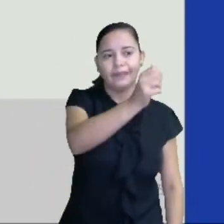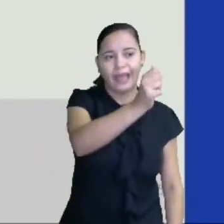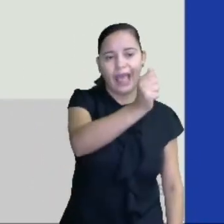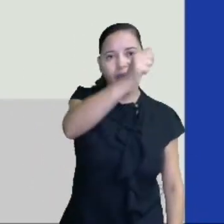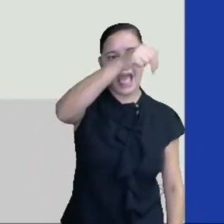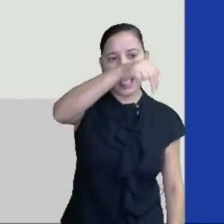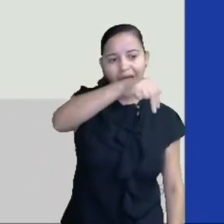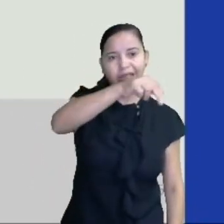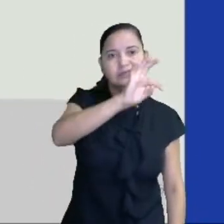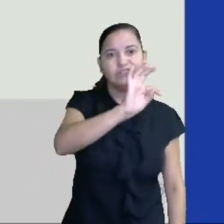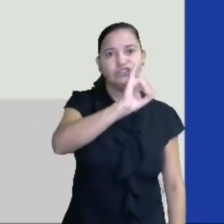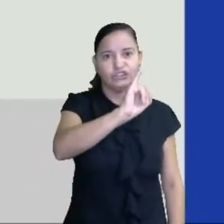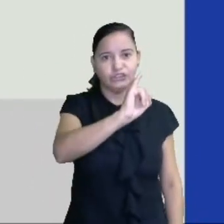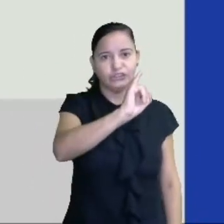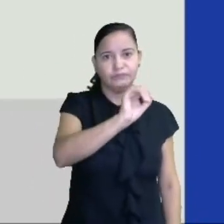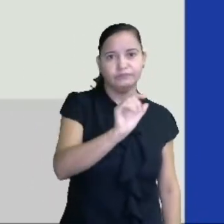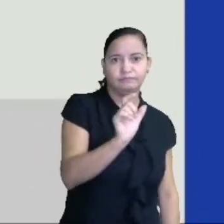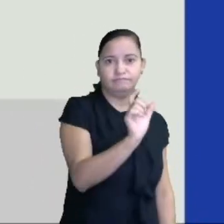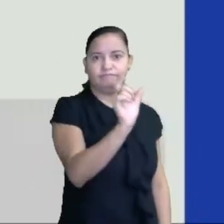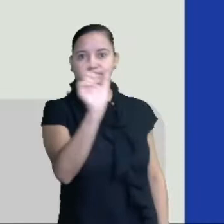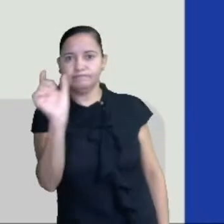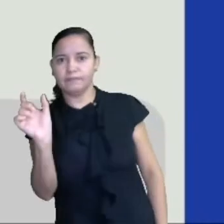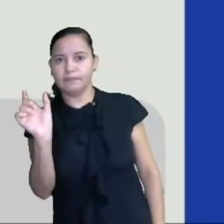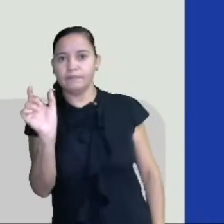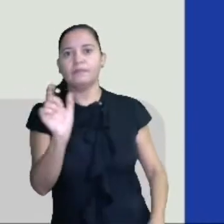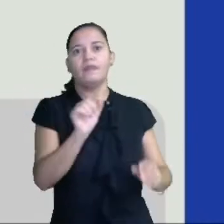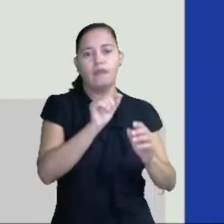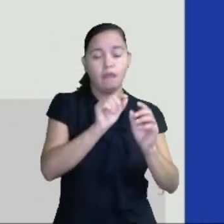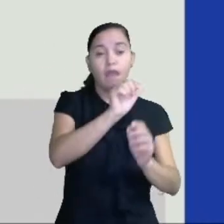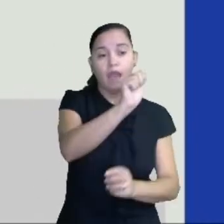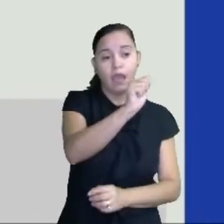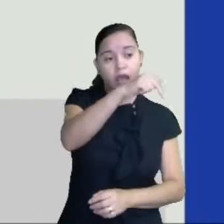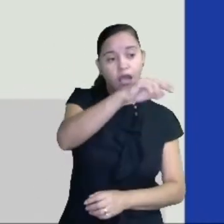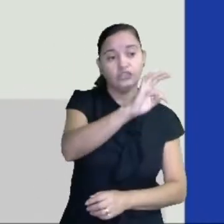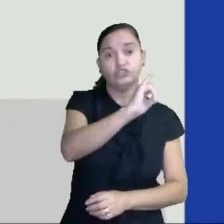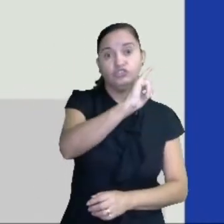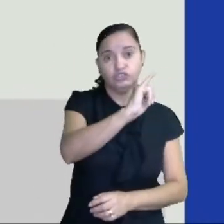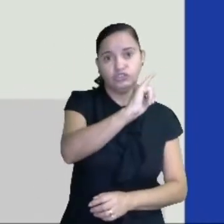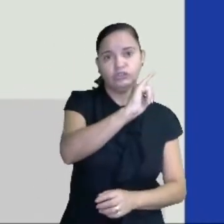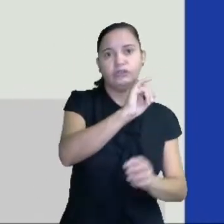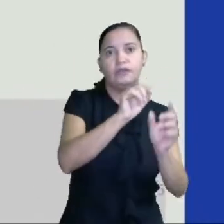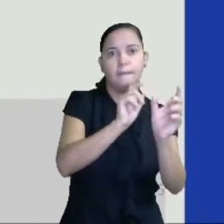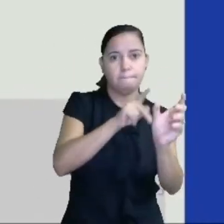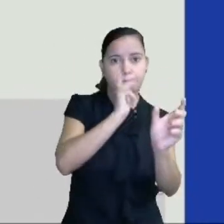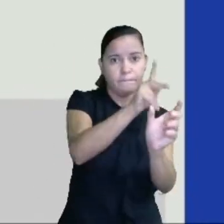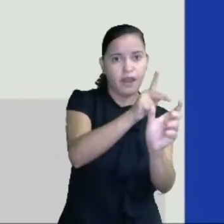antipatia. Anti é o prefixo.